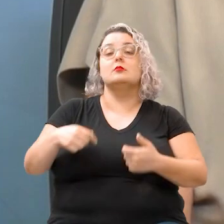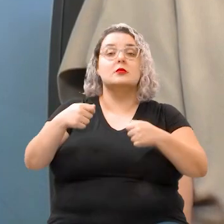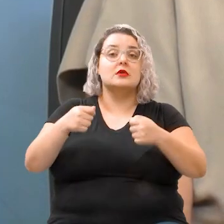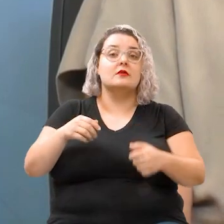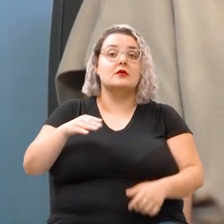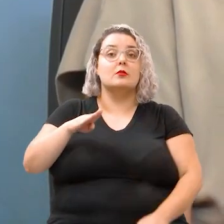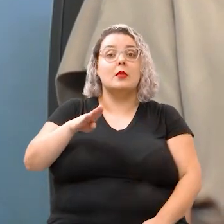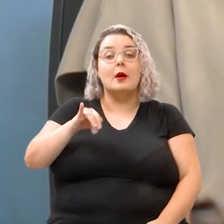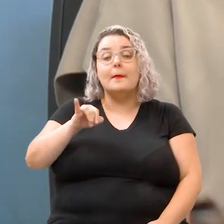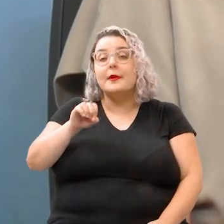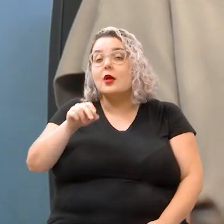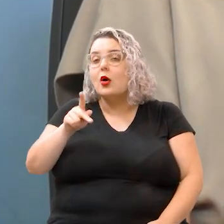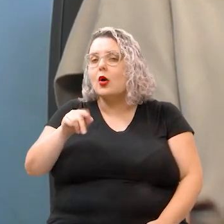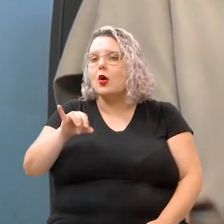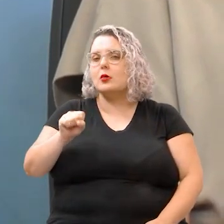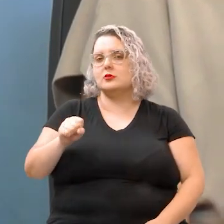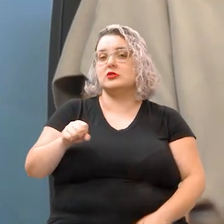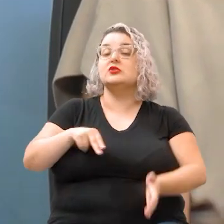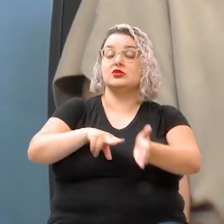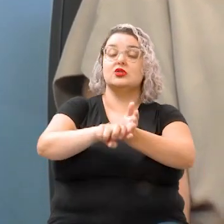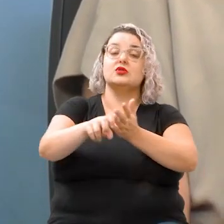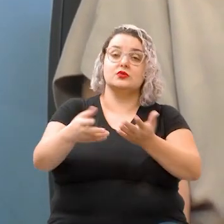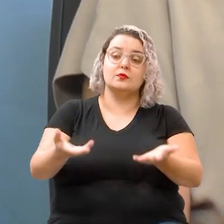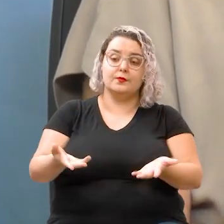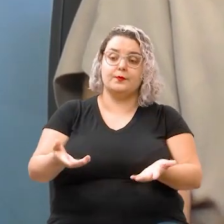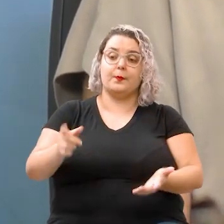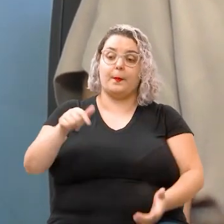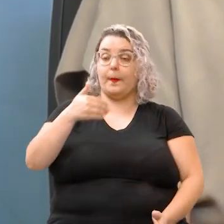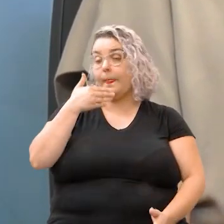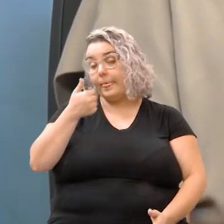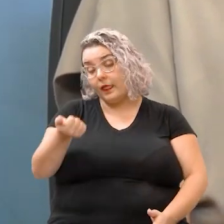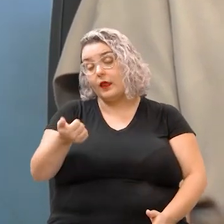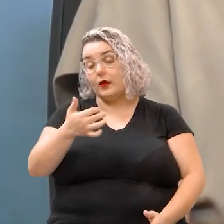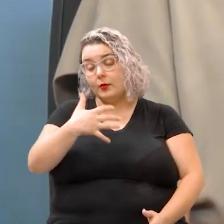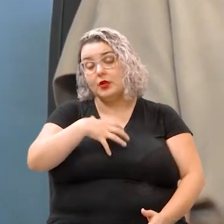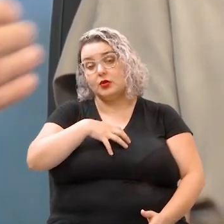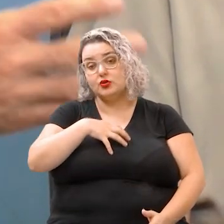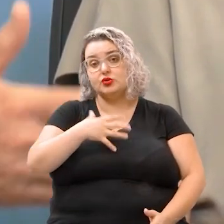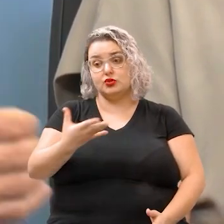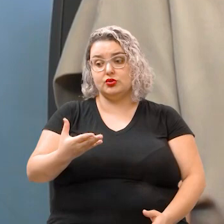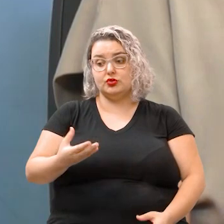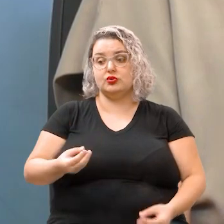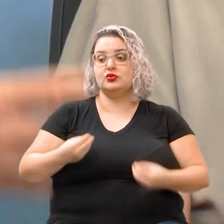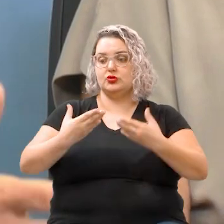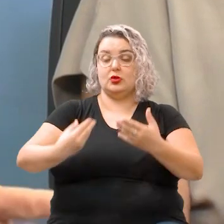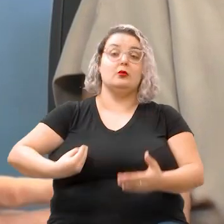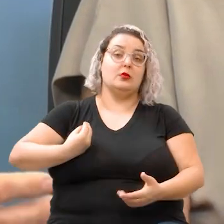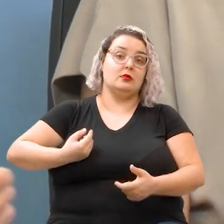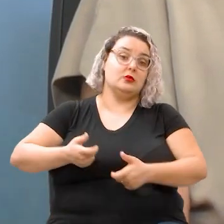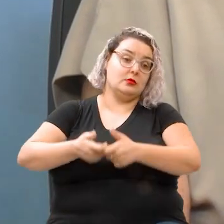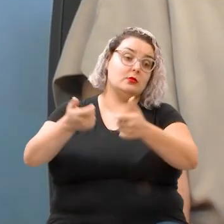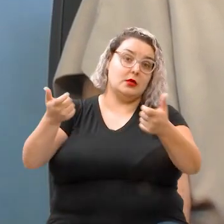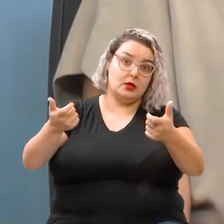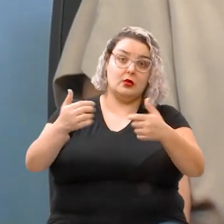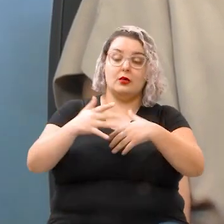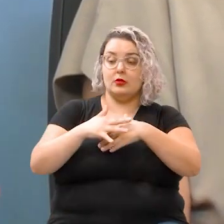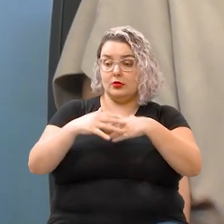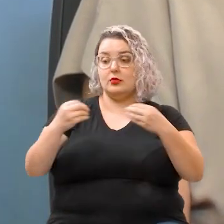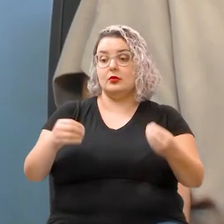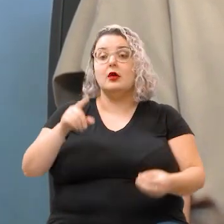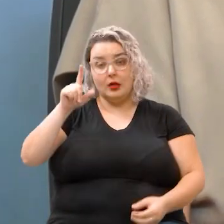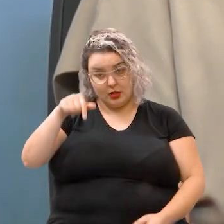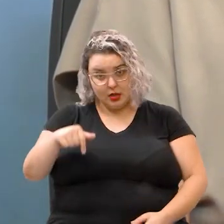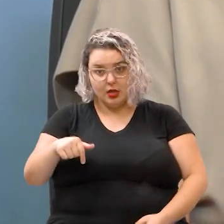uma biópsia, diagnosticar, né, que essa é a melhor forma de você dar uma sobrevida ou a possibilidade de cura de uma pessoa, é